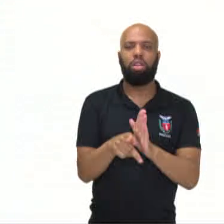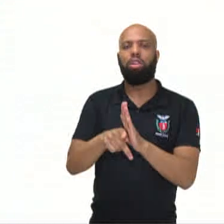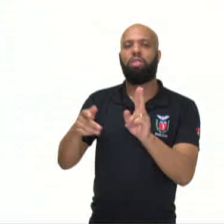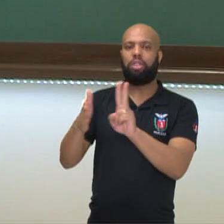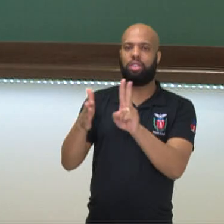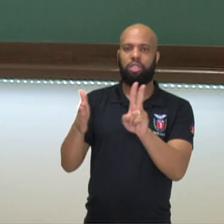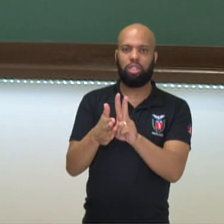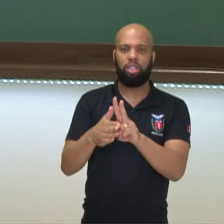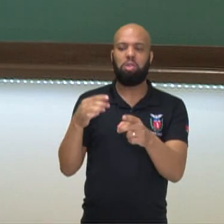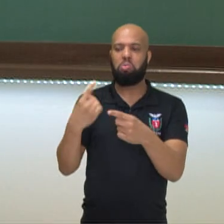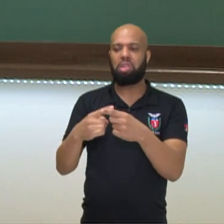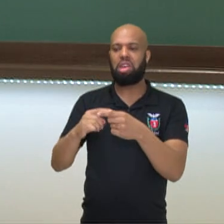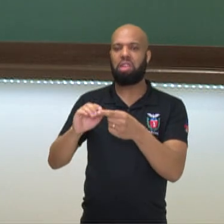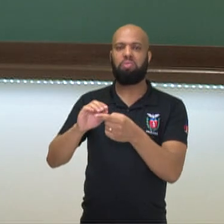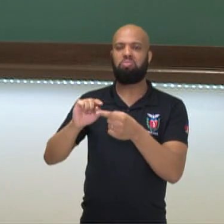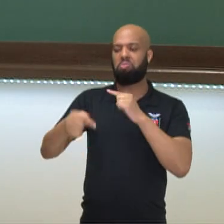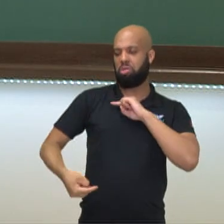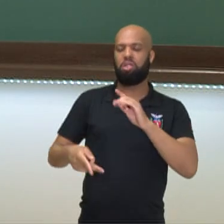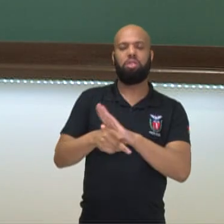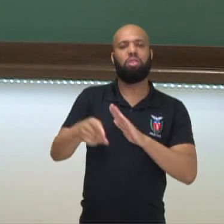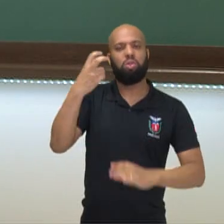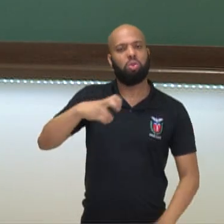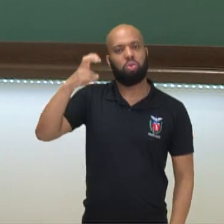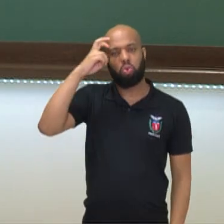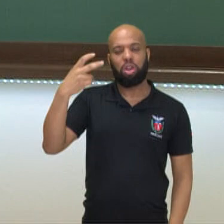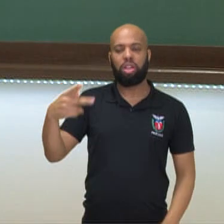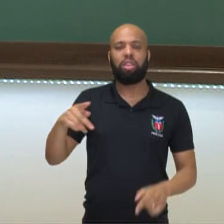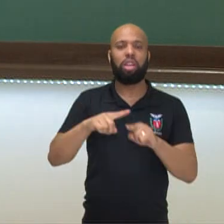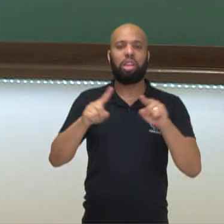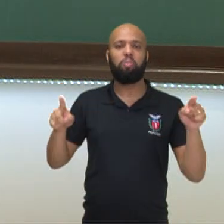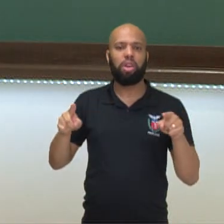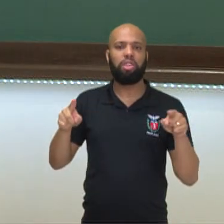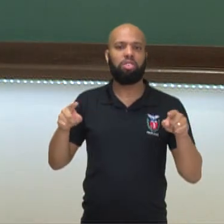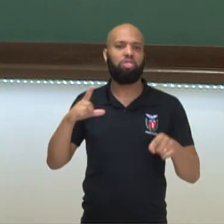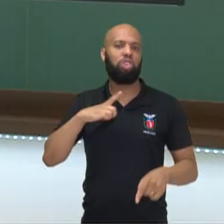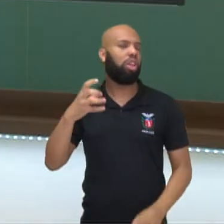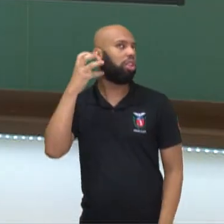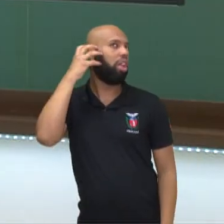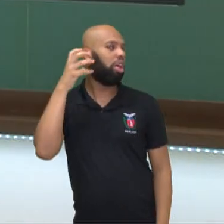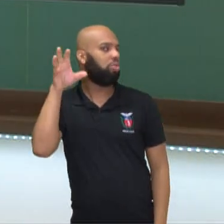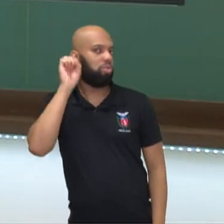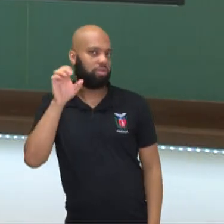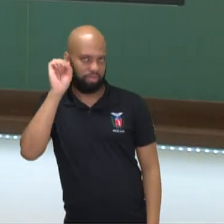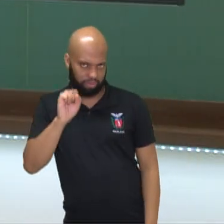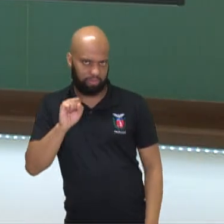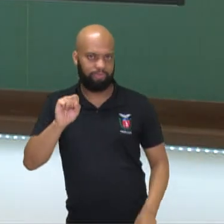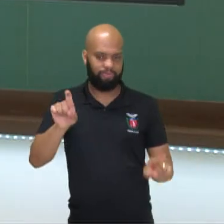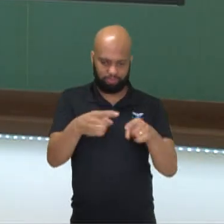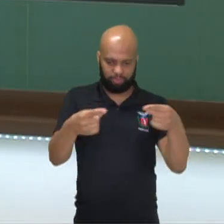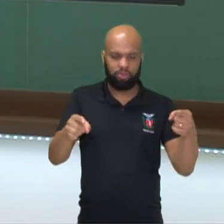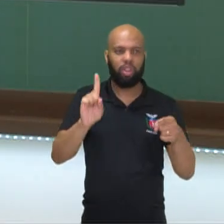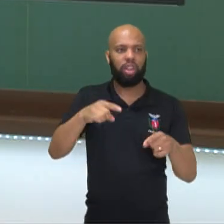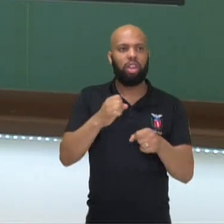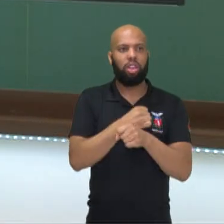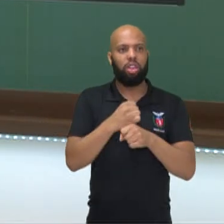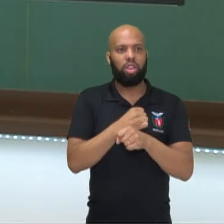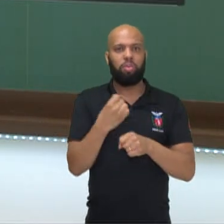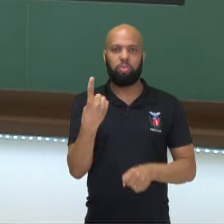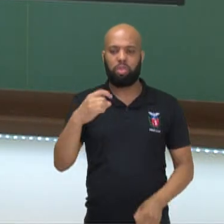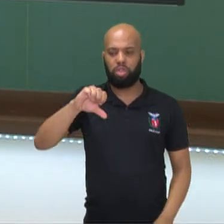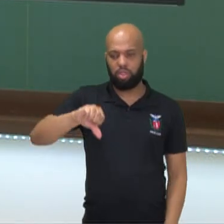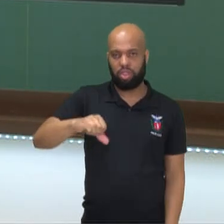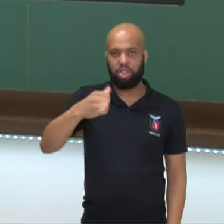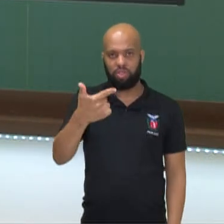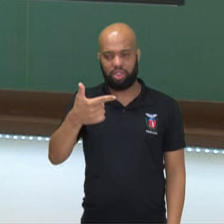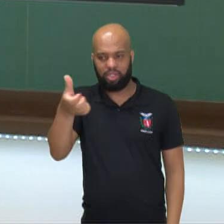indígenas. Algo que não tinha nada a ver com a cultura deles, mas eles ouvindo então em um gramofone. Essa é uma foto, aliás, de 1926.